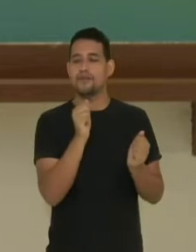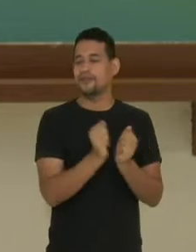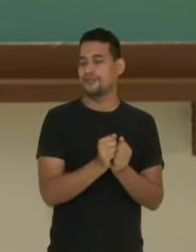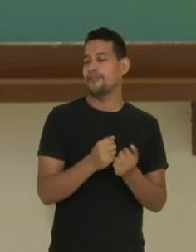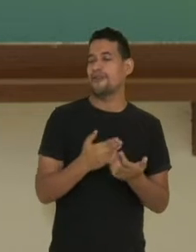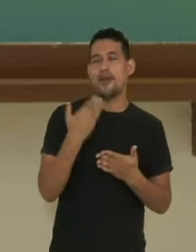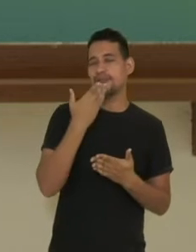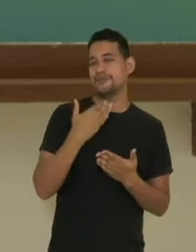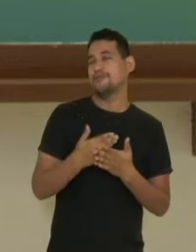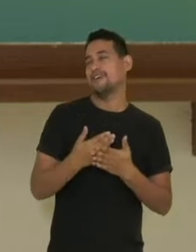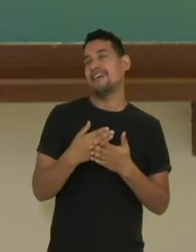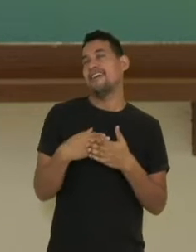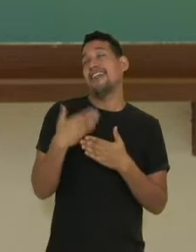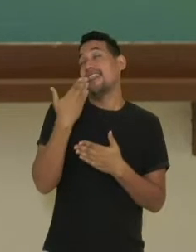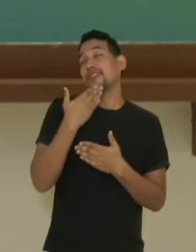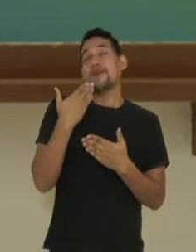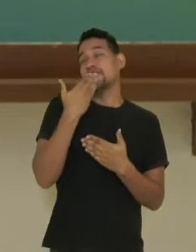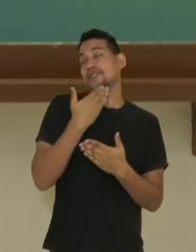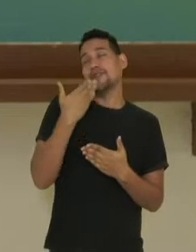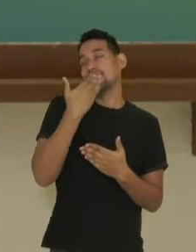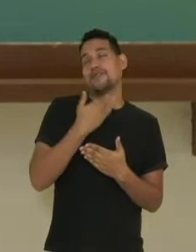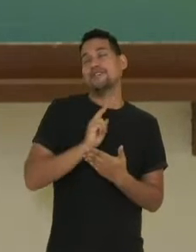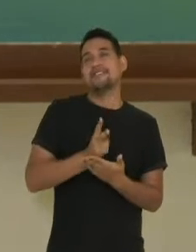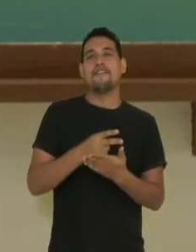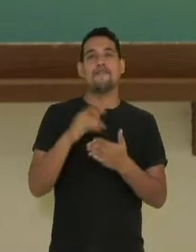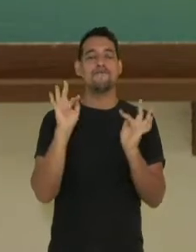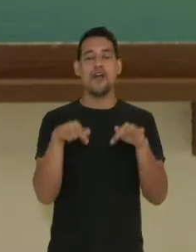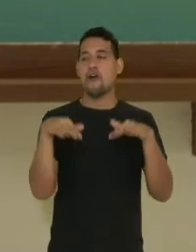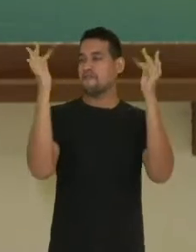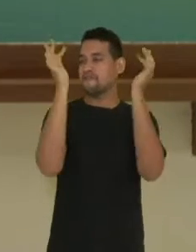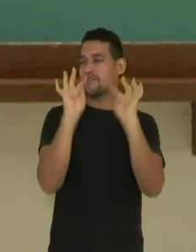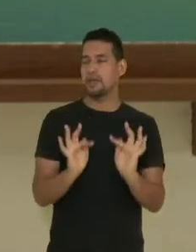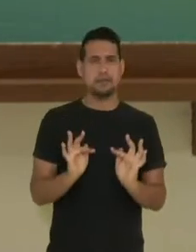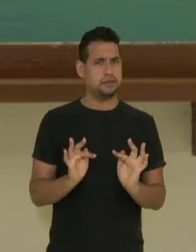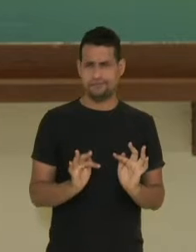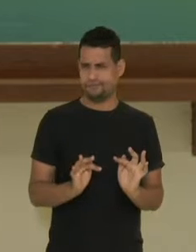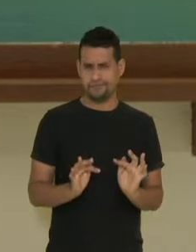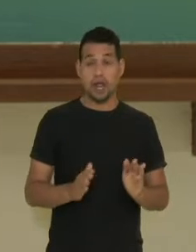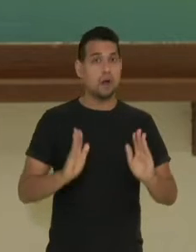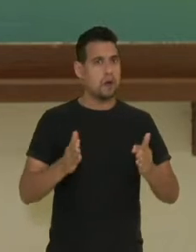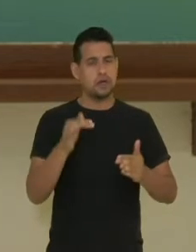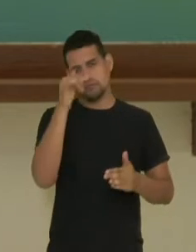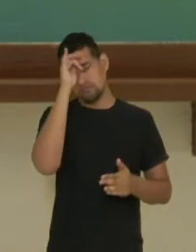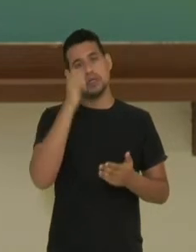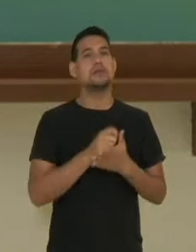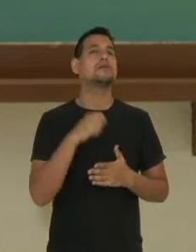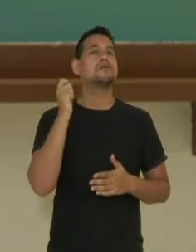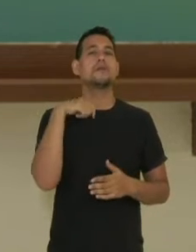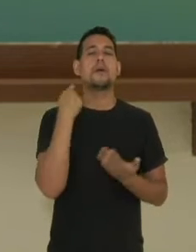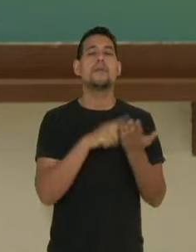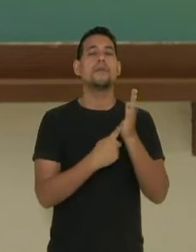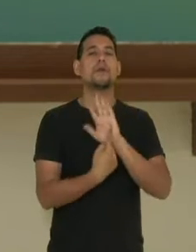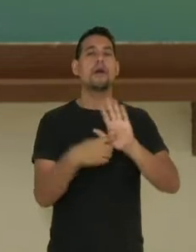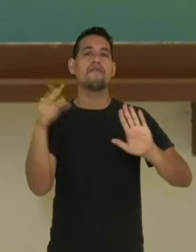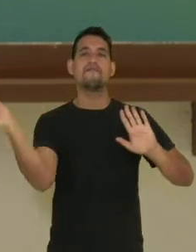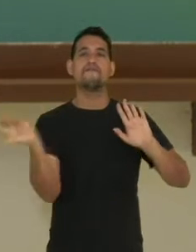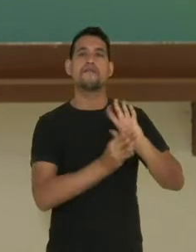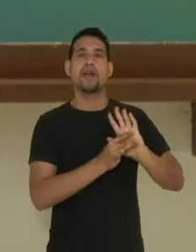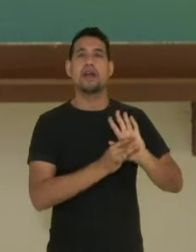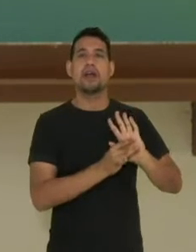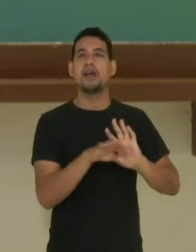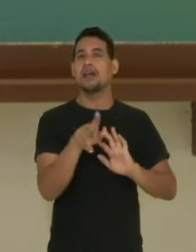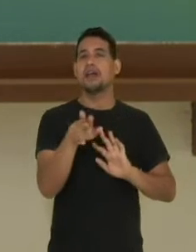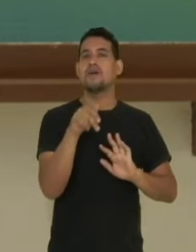açúcar, final feliz. Nós estamos agora num período em que o autor coloca a realidade, como se fosse